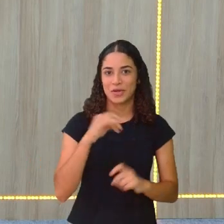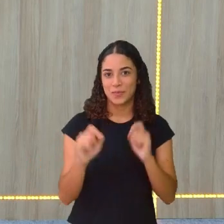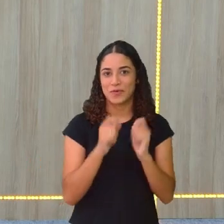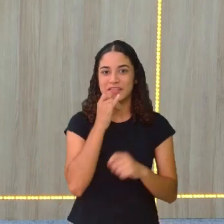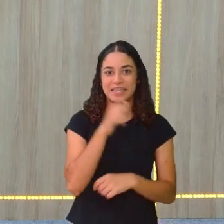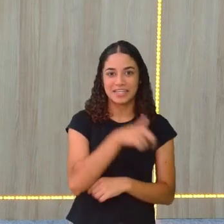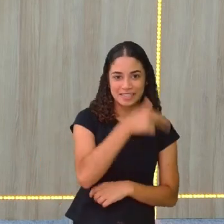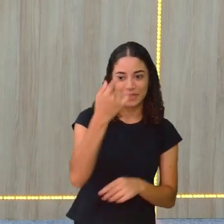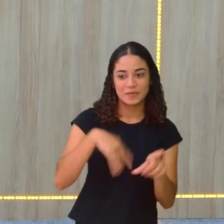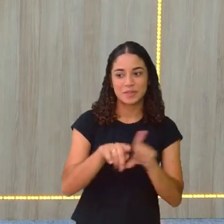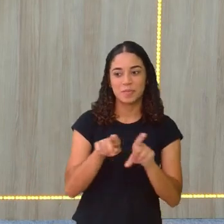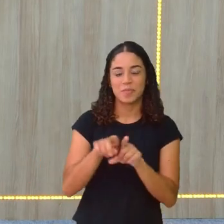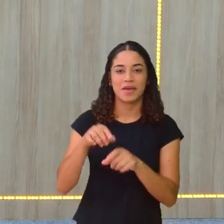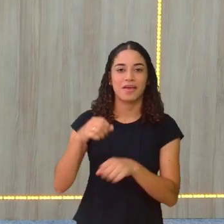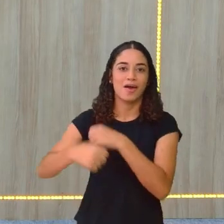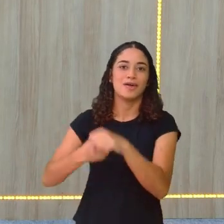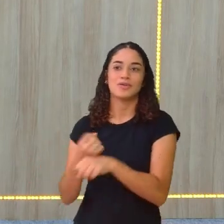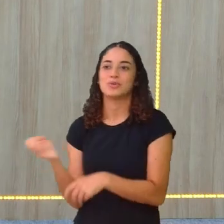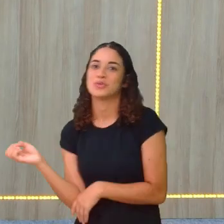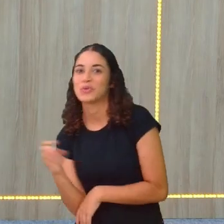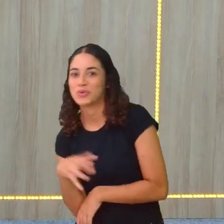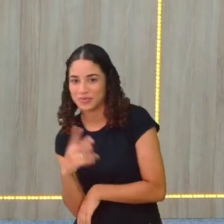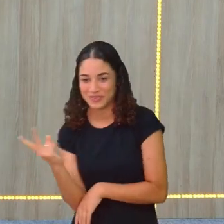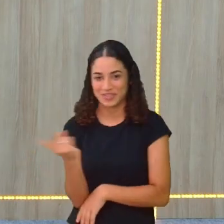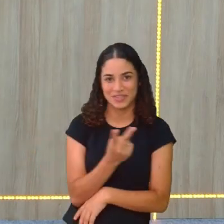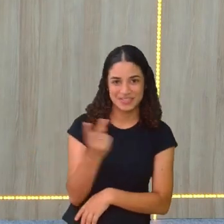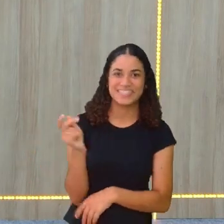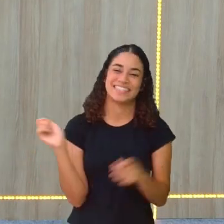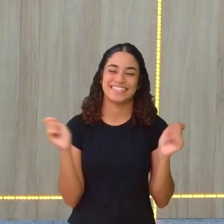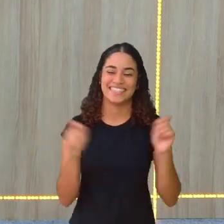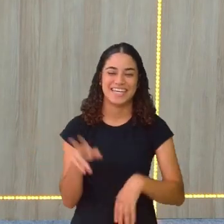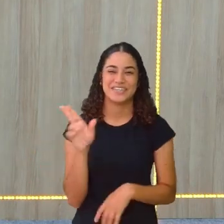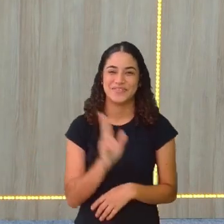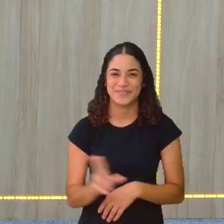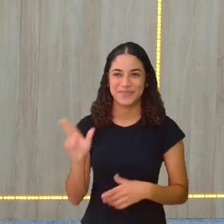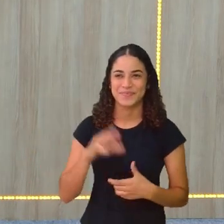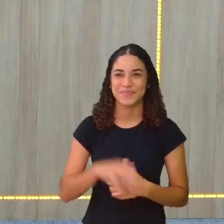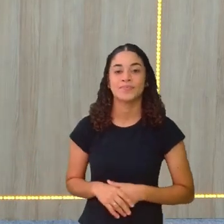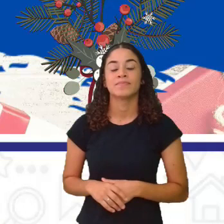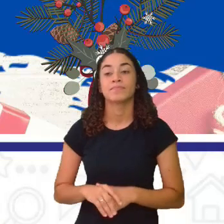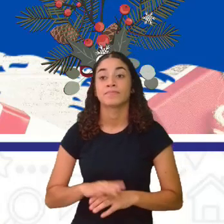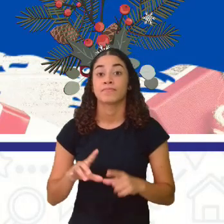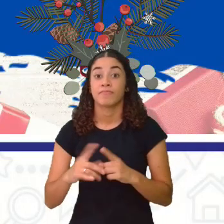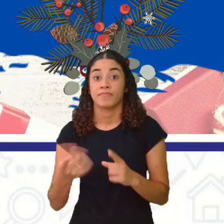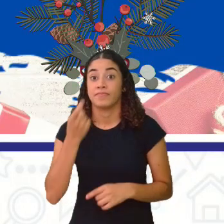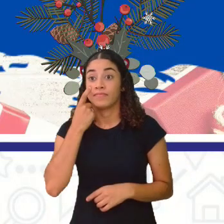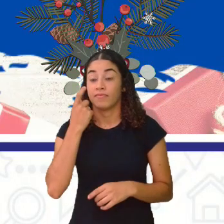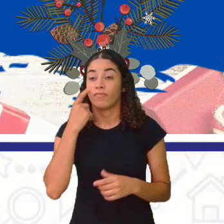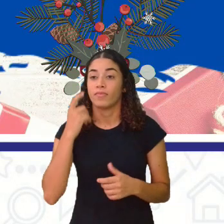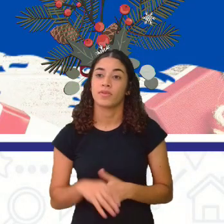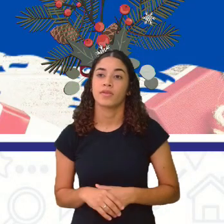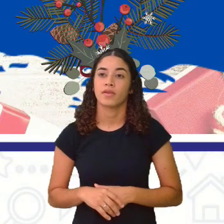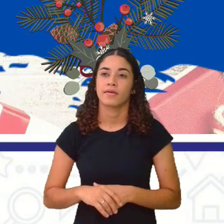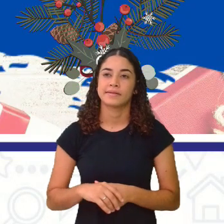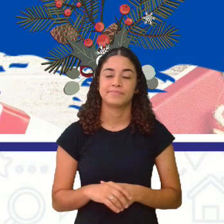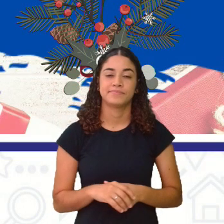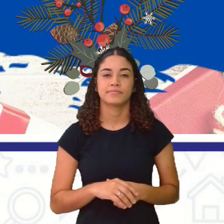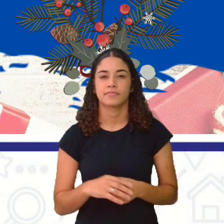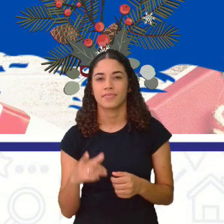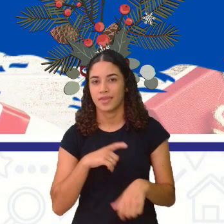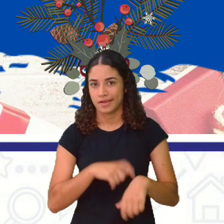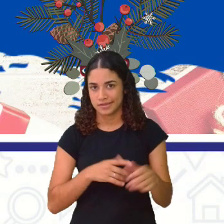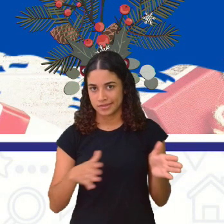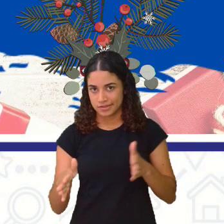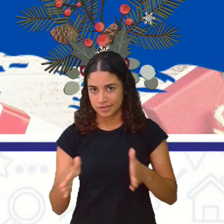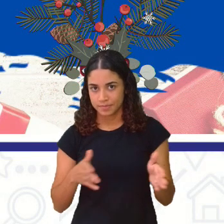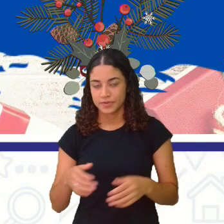Ano Novo. Então existia essa questão, né. Mas veja, ó, então marca aí, ó, a temporada de férias,